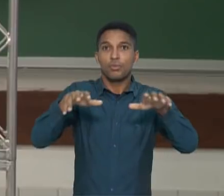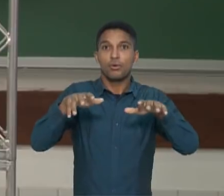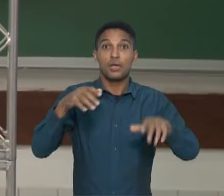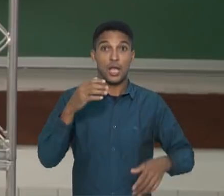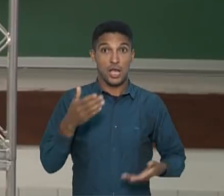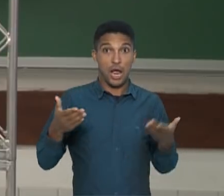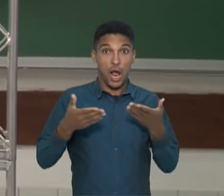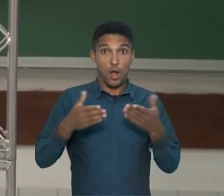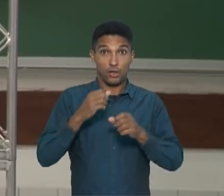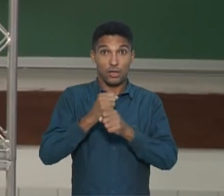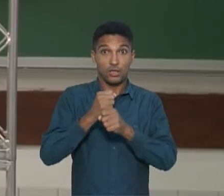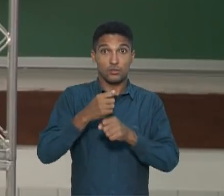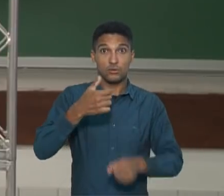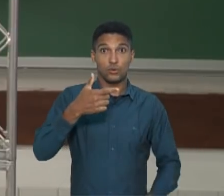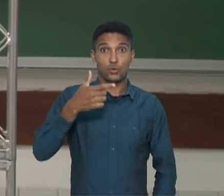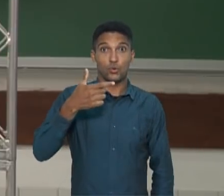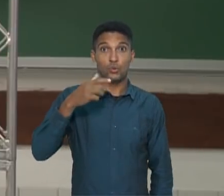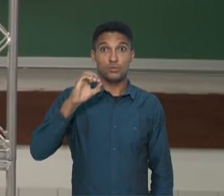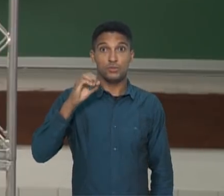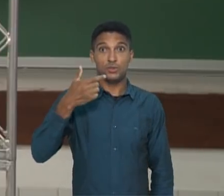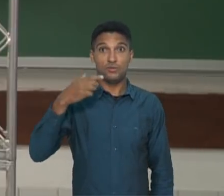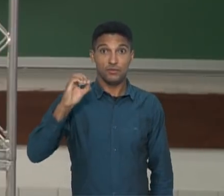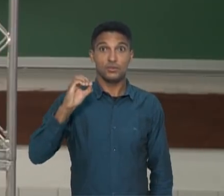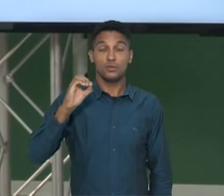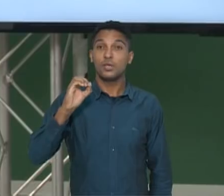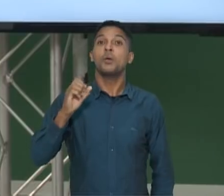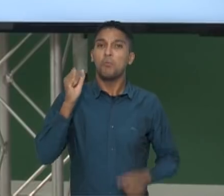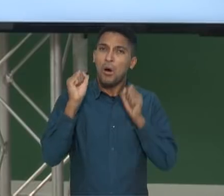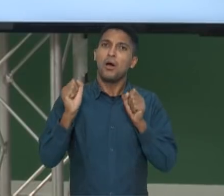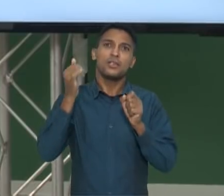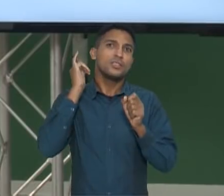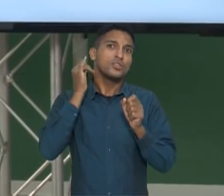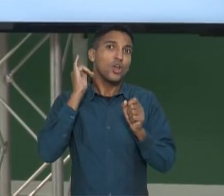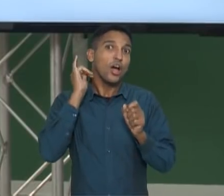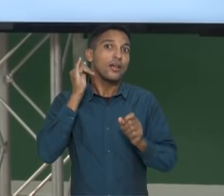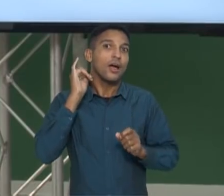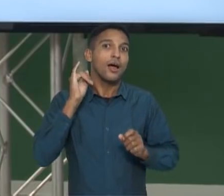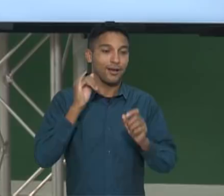histórico, essa dimensão temporal do que está acontecendo, né,